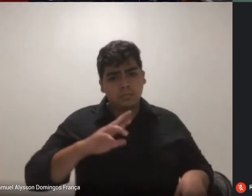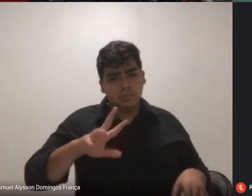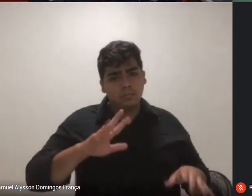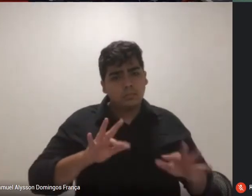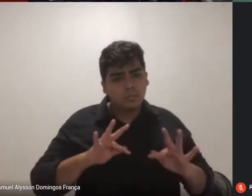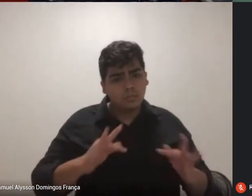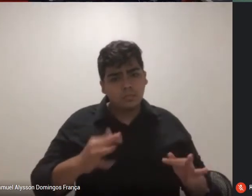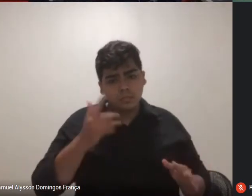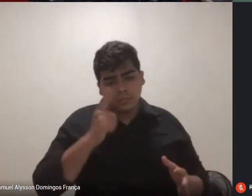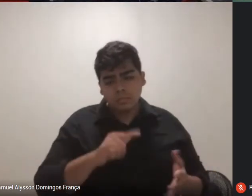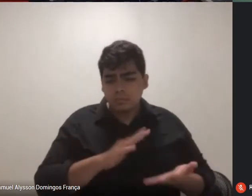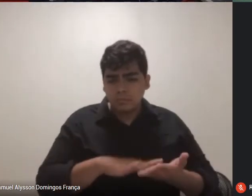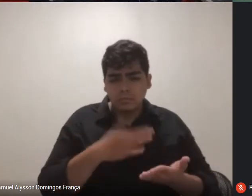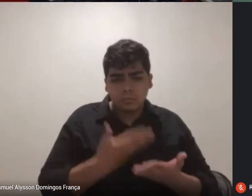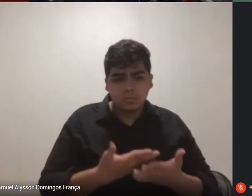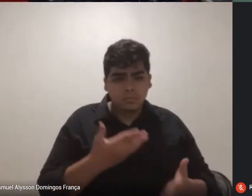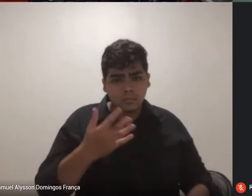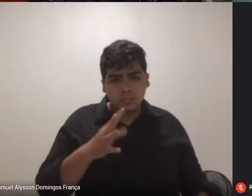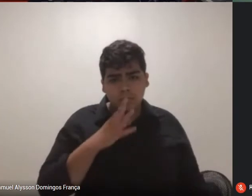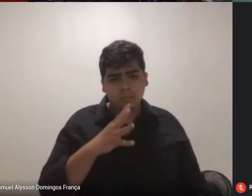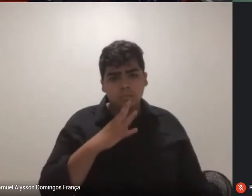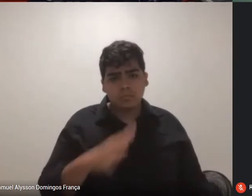informação. E a ideia do